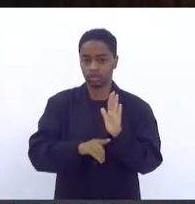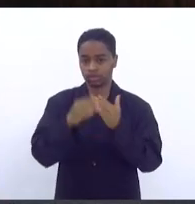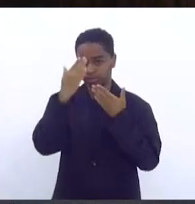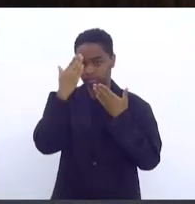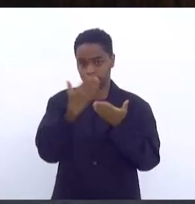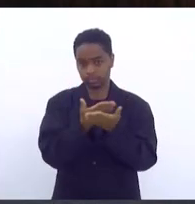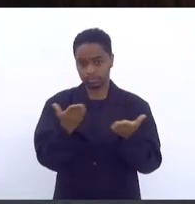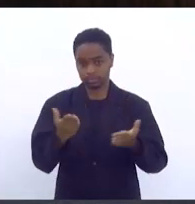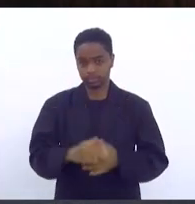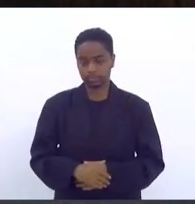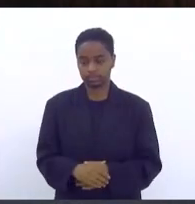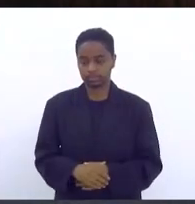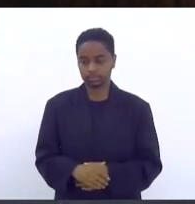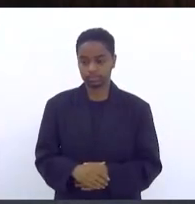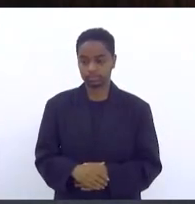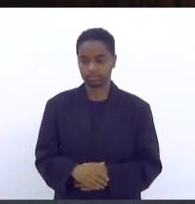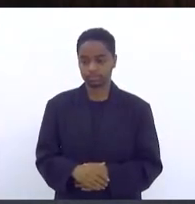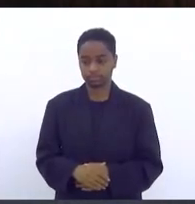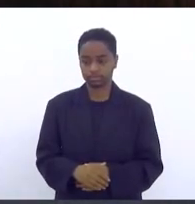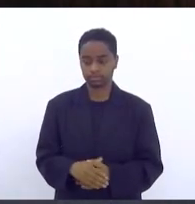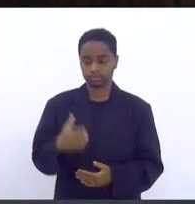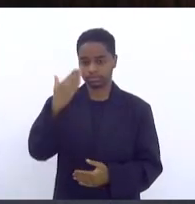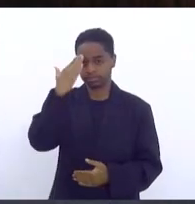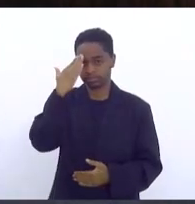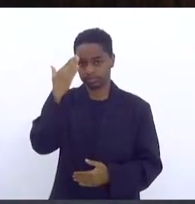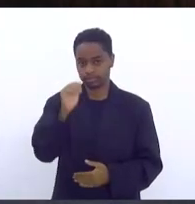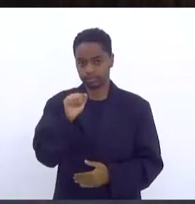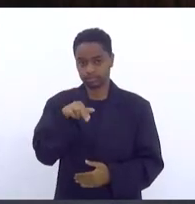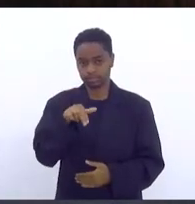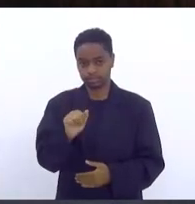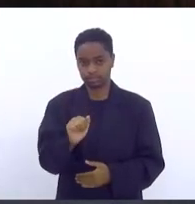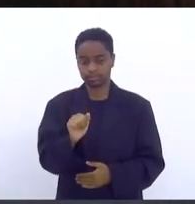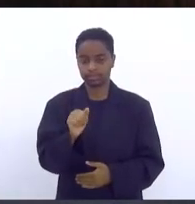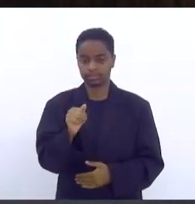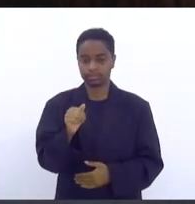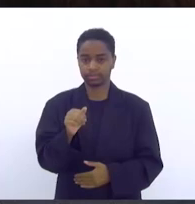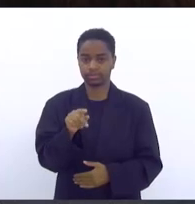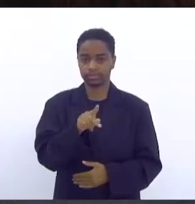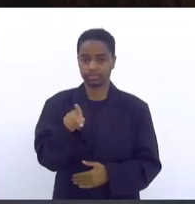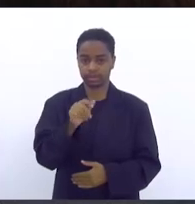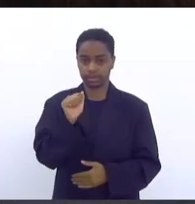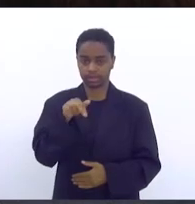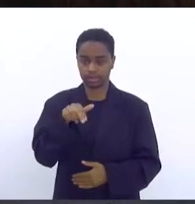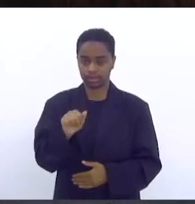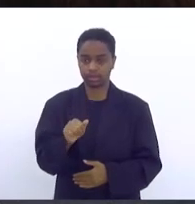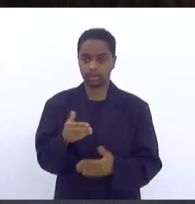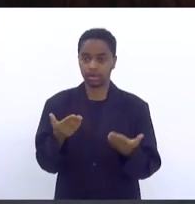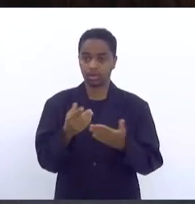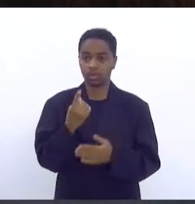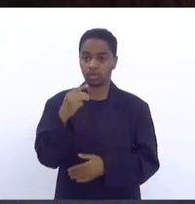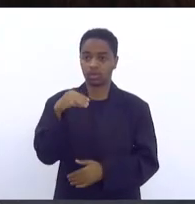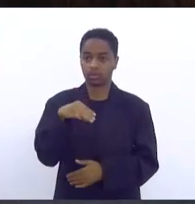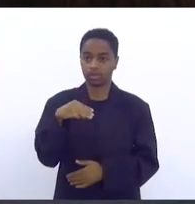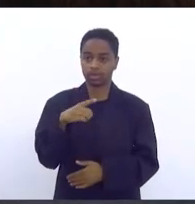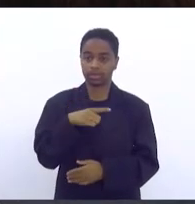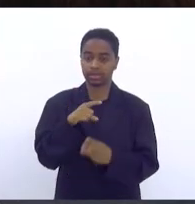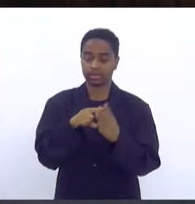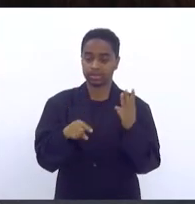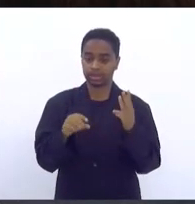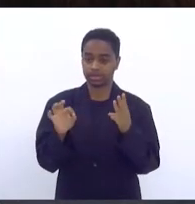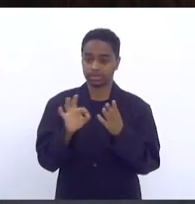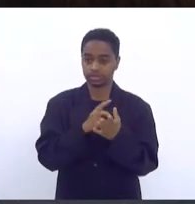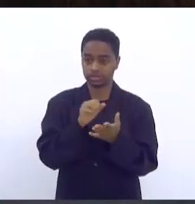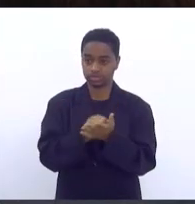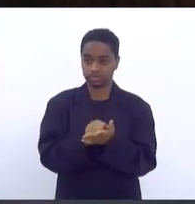a todos muito obrigada Ana professora Ana perdão agora um minuto tem três inscritos